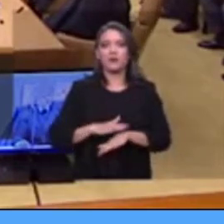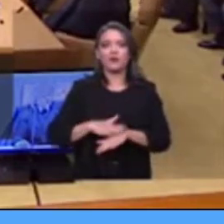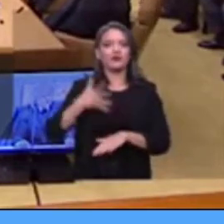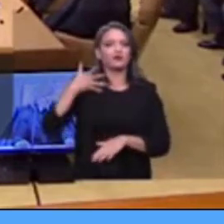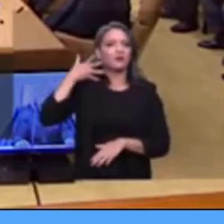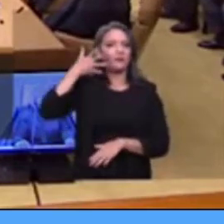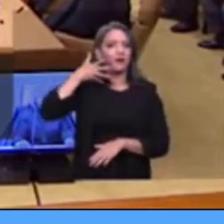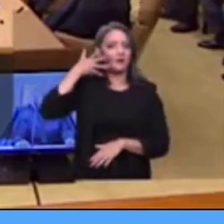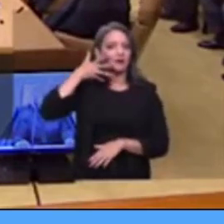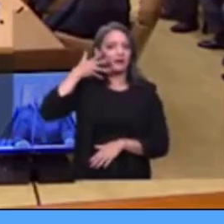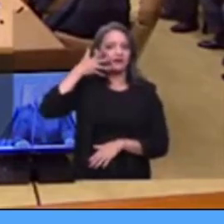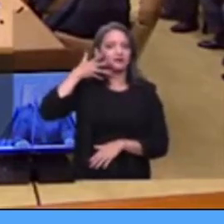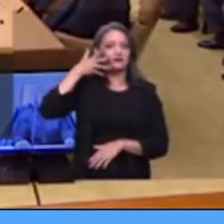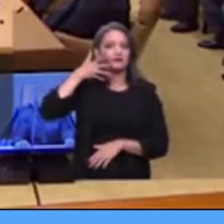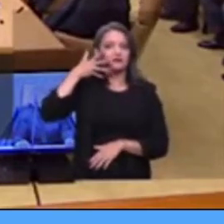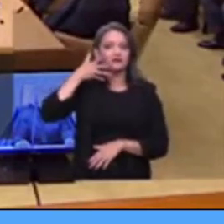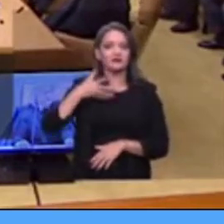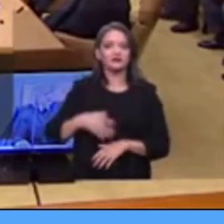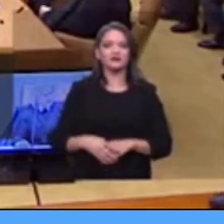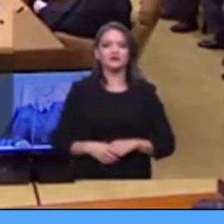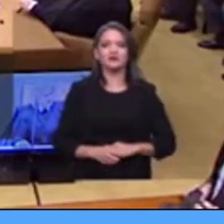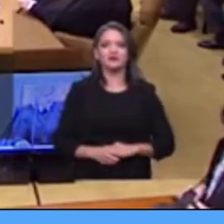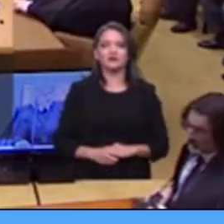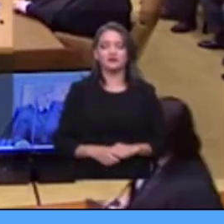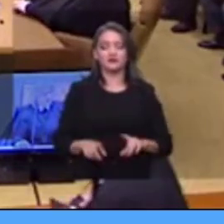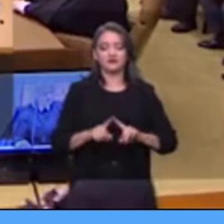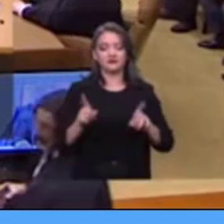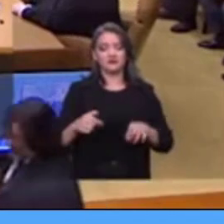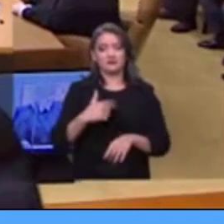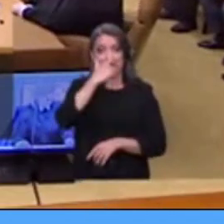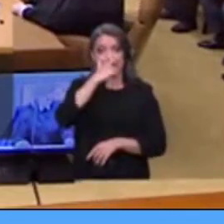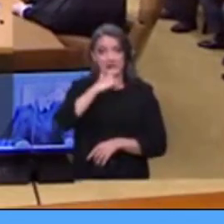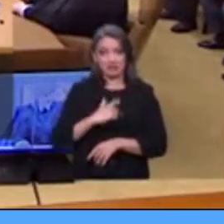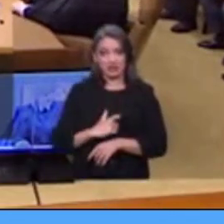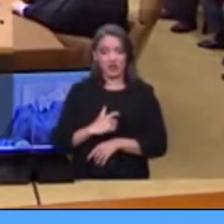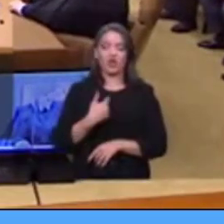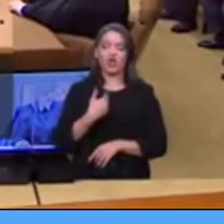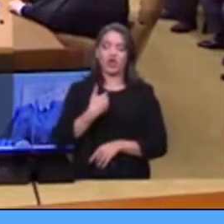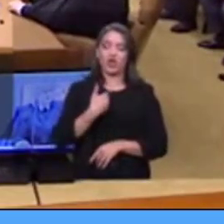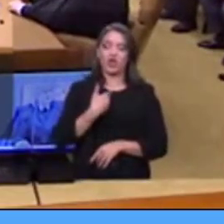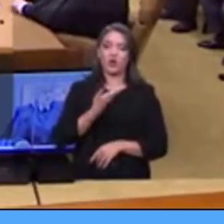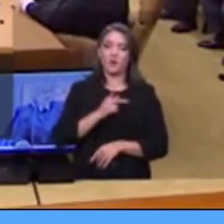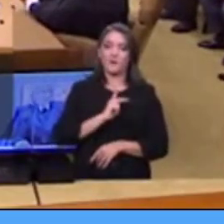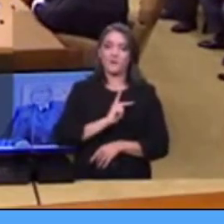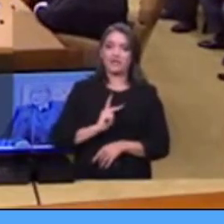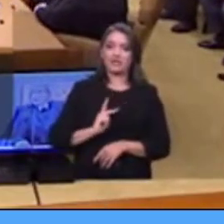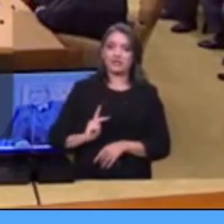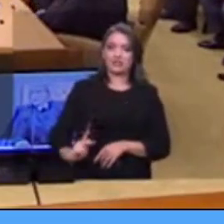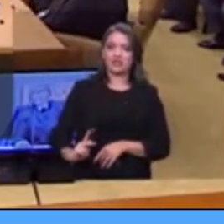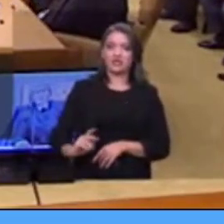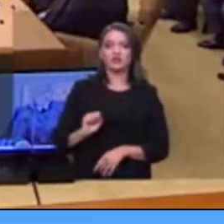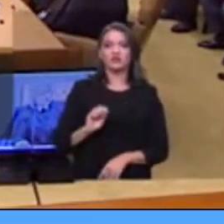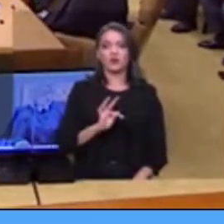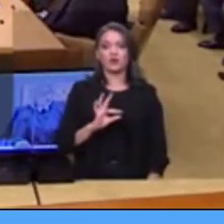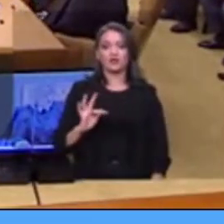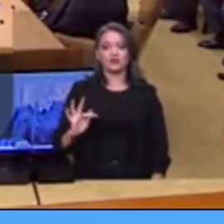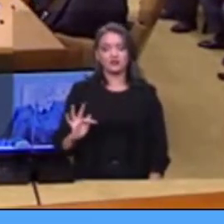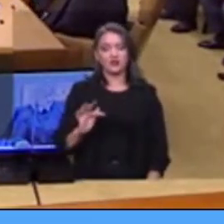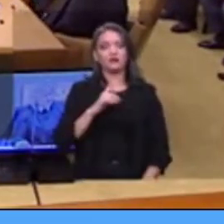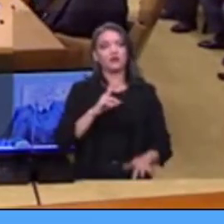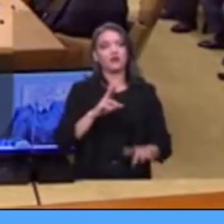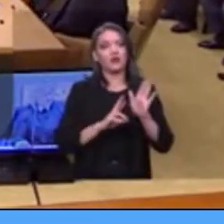discursos. Mas eu, na condição de presidente do Supremo Tribunal Federal, em nome de